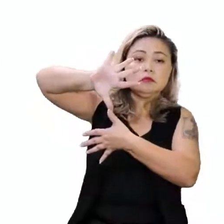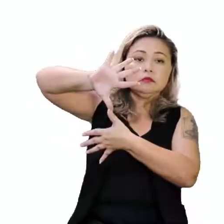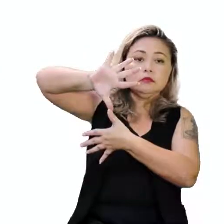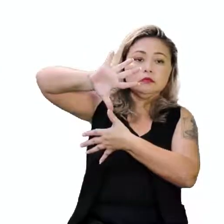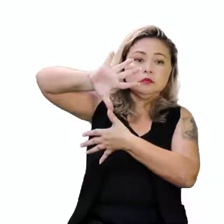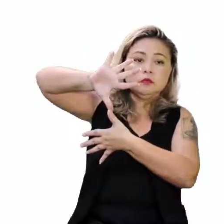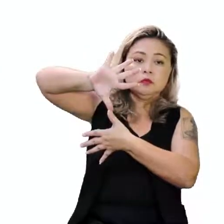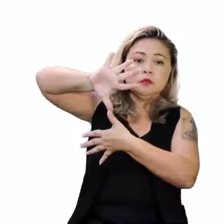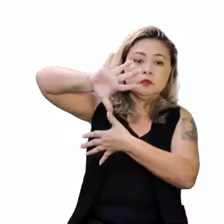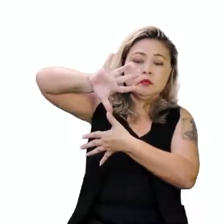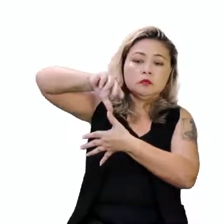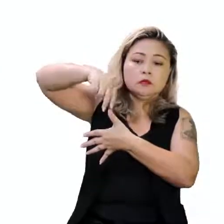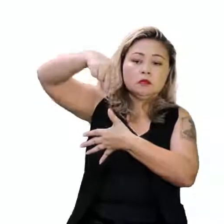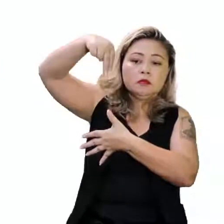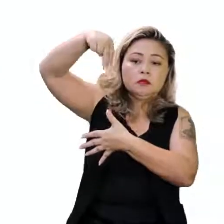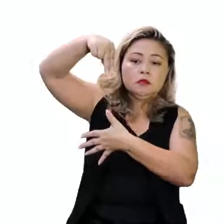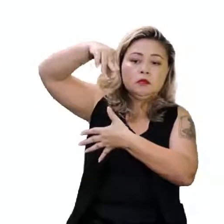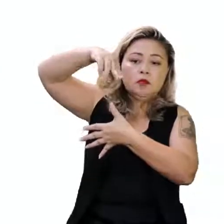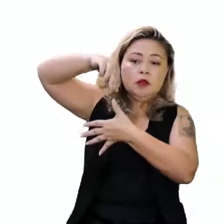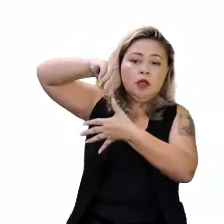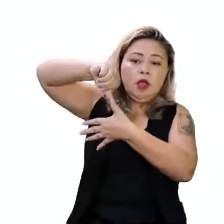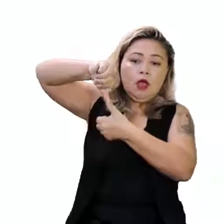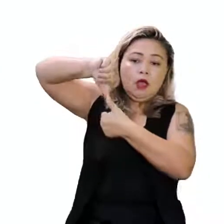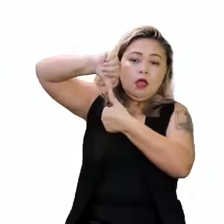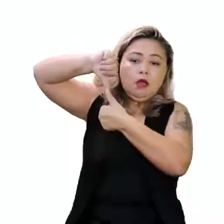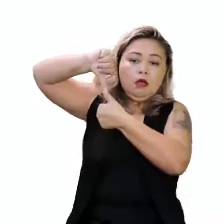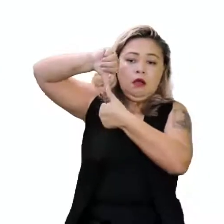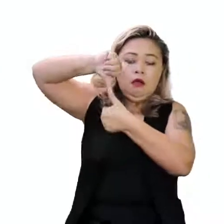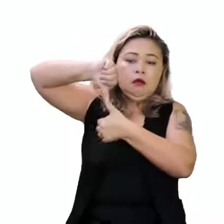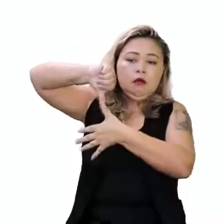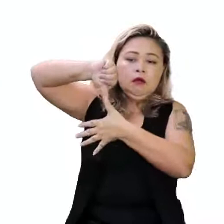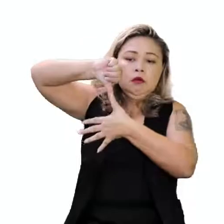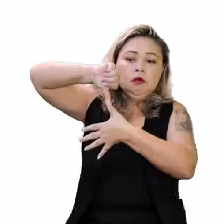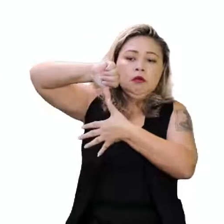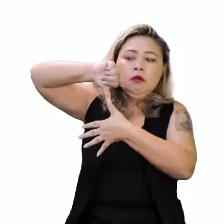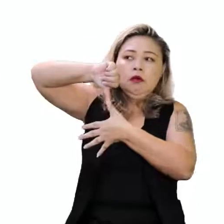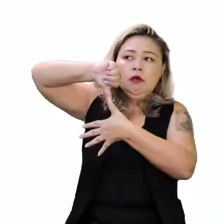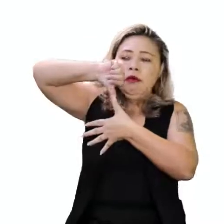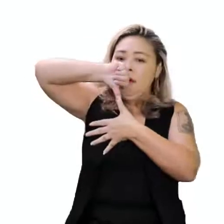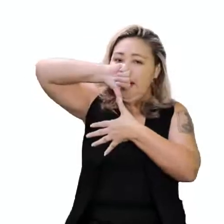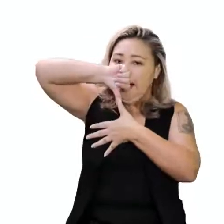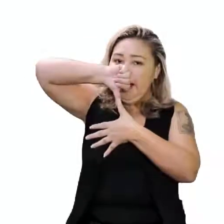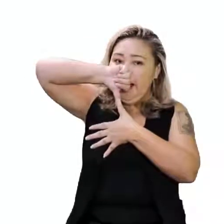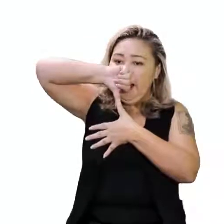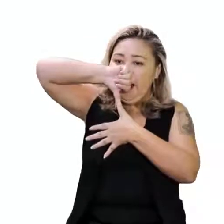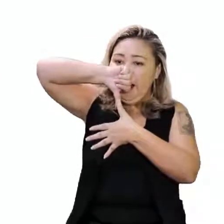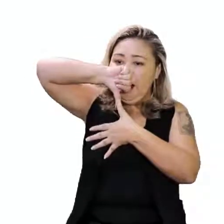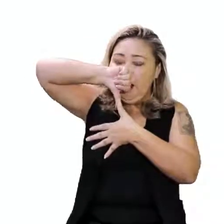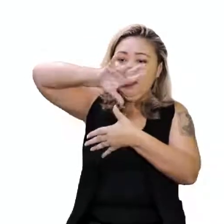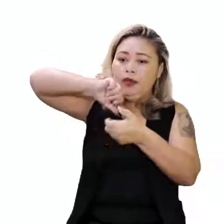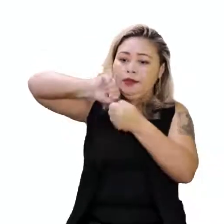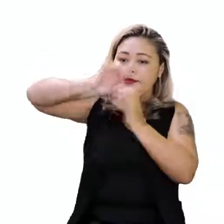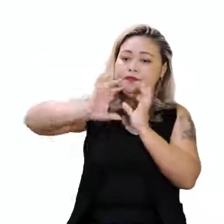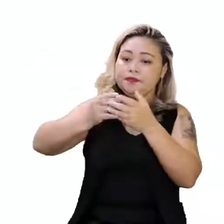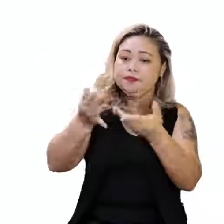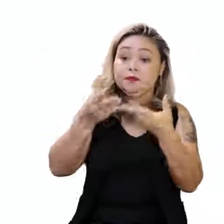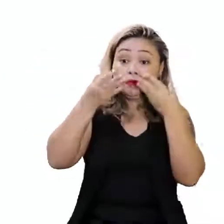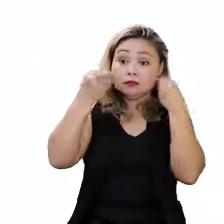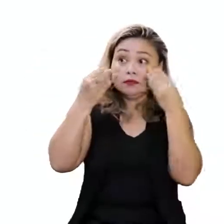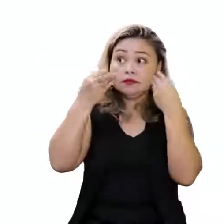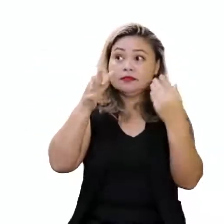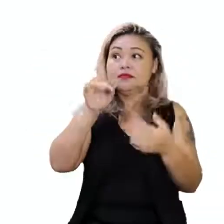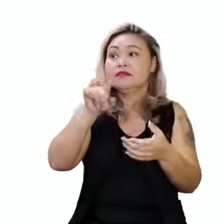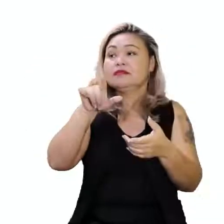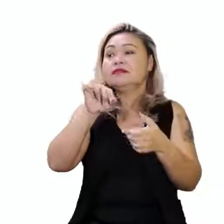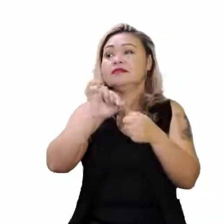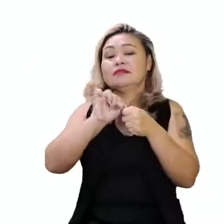América do Norte, América Central, olha aqui a nossa América do Sul, com esse grupo de felinos. E